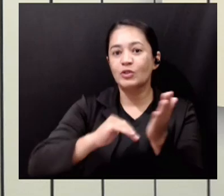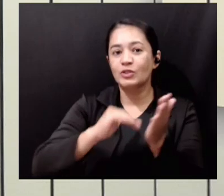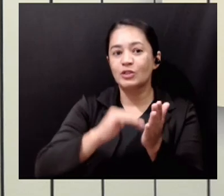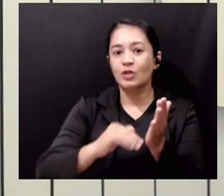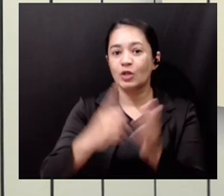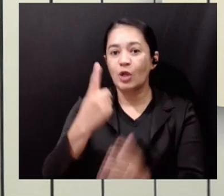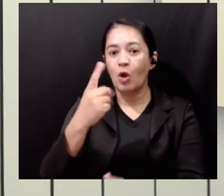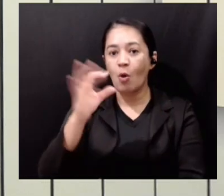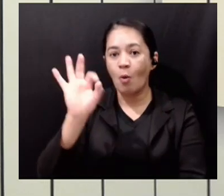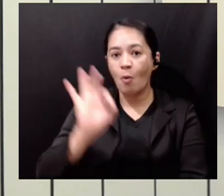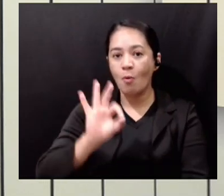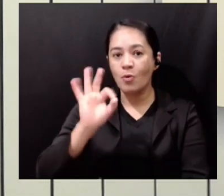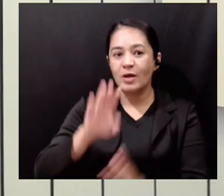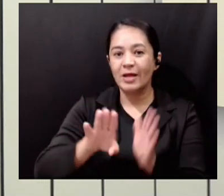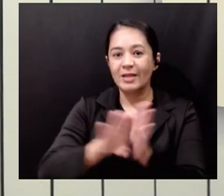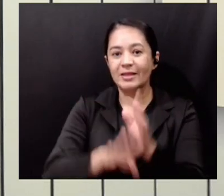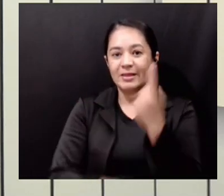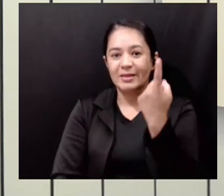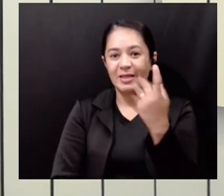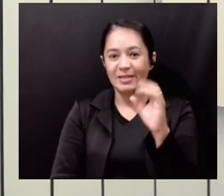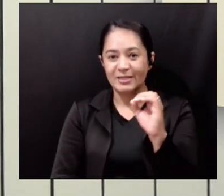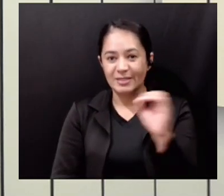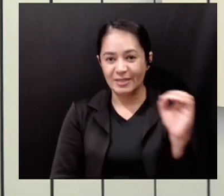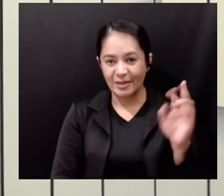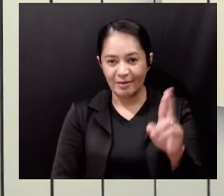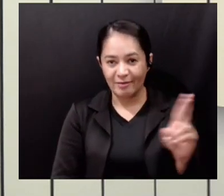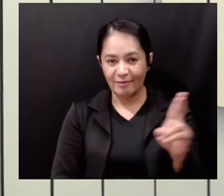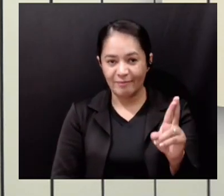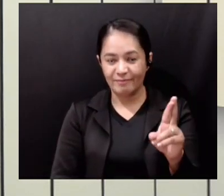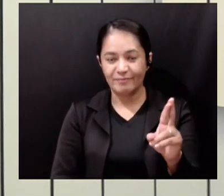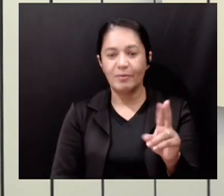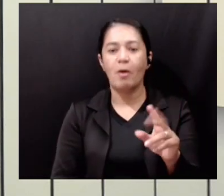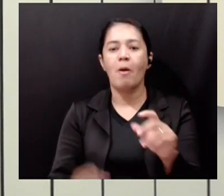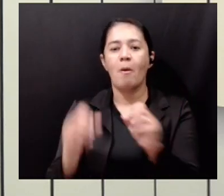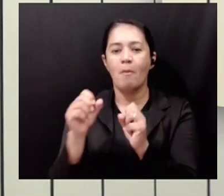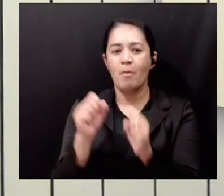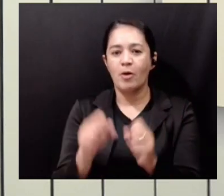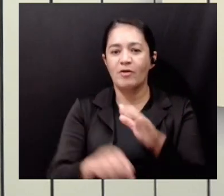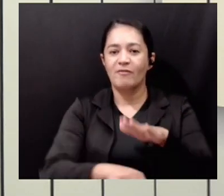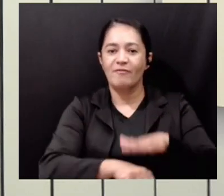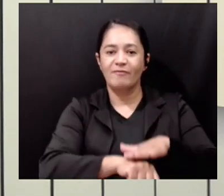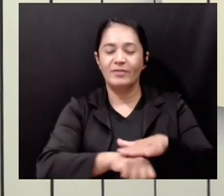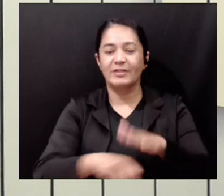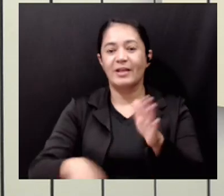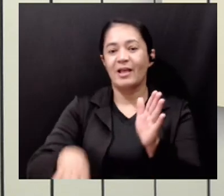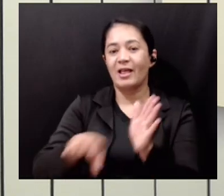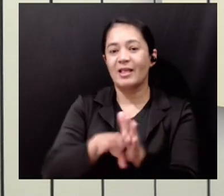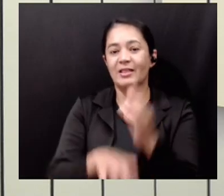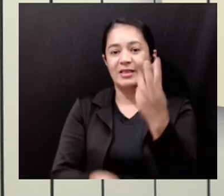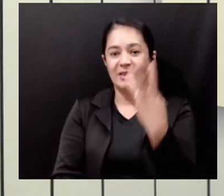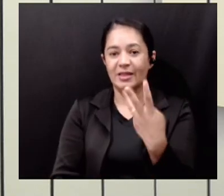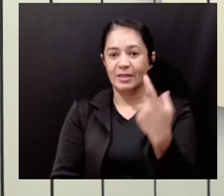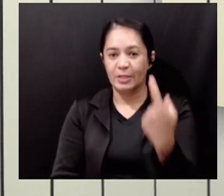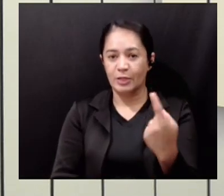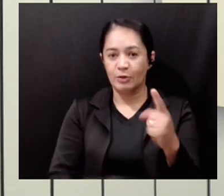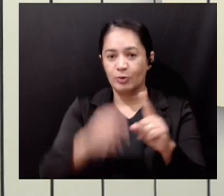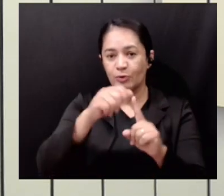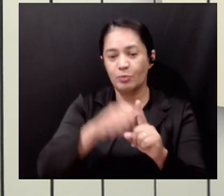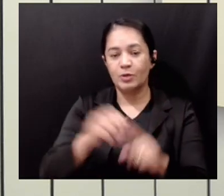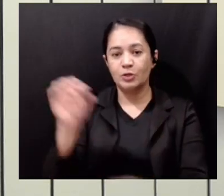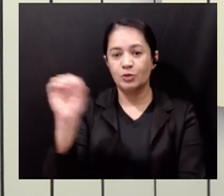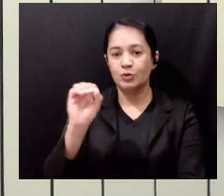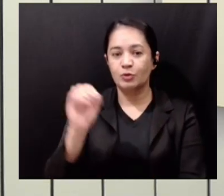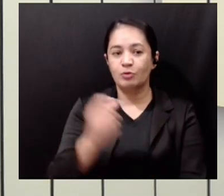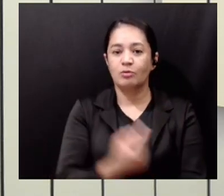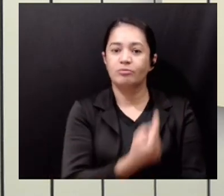100. As adesões podem ser feitas até 31 de outubro de cada ano, mas valem sempre para o